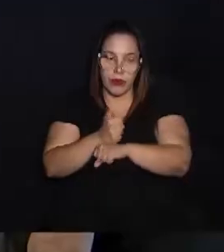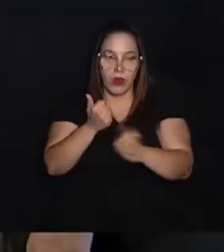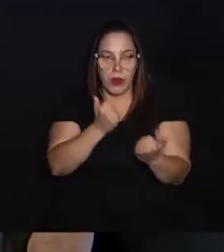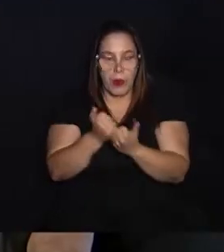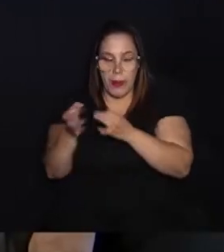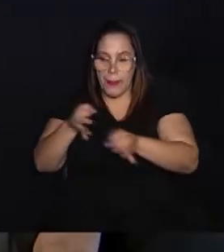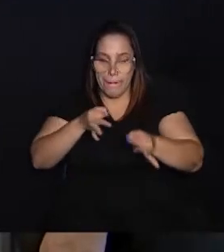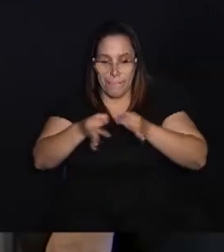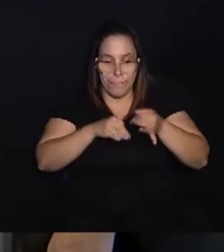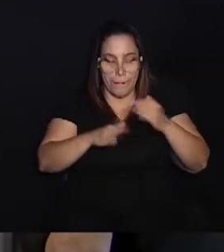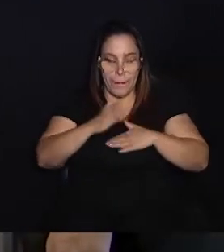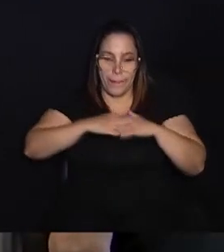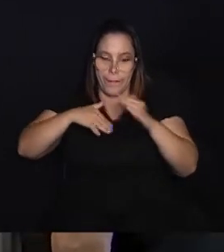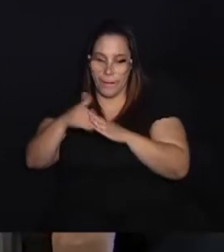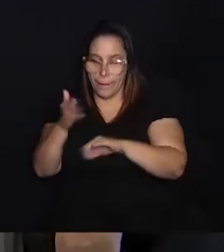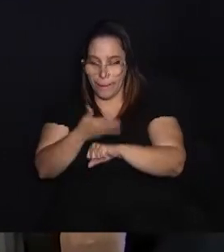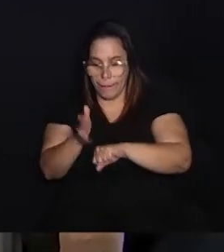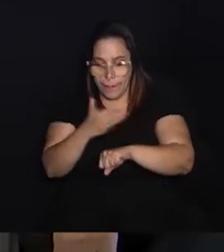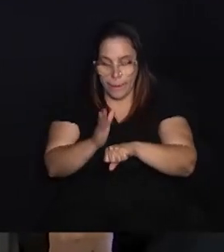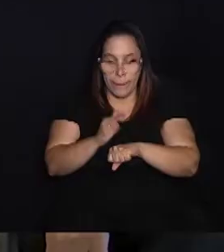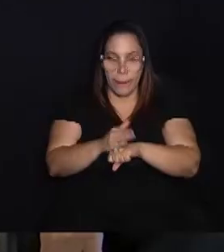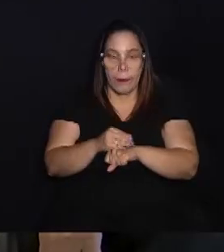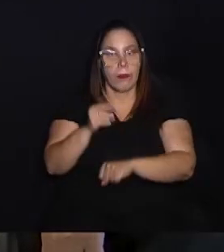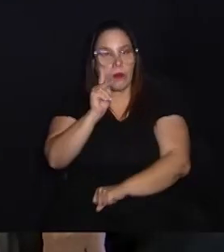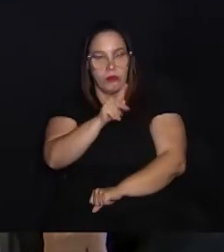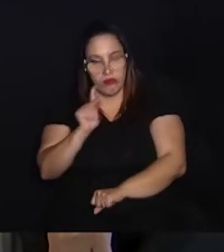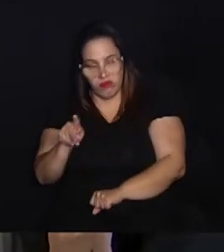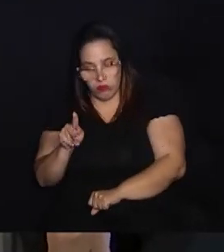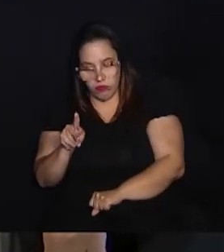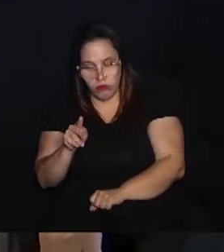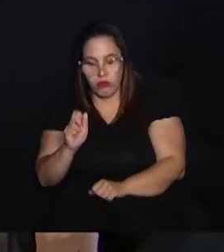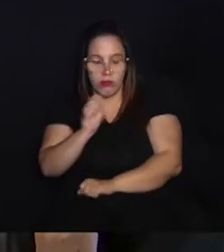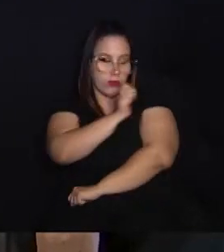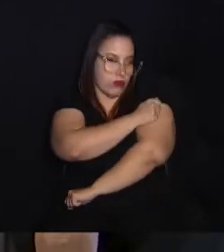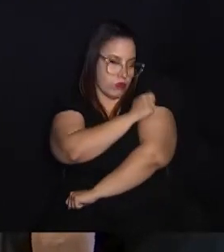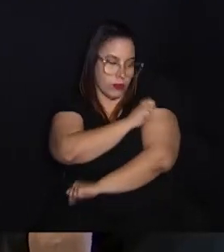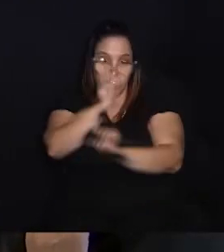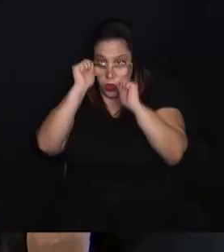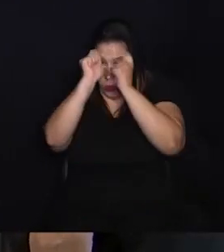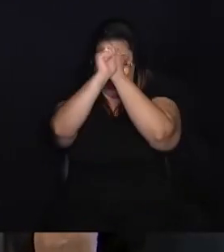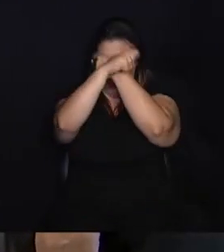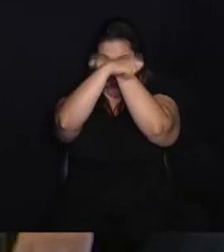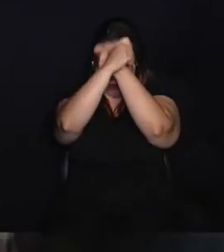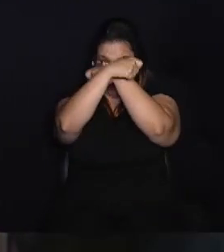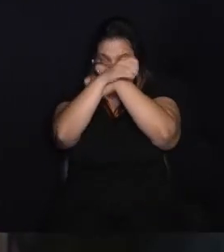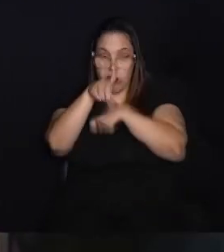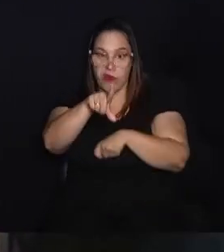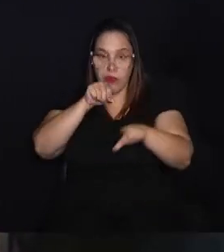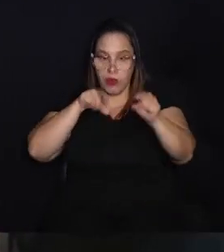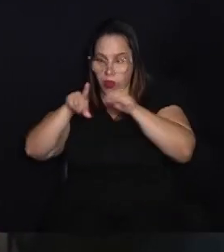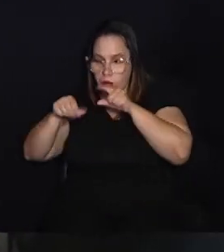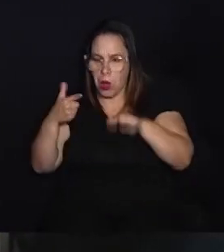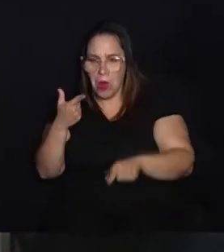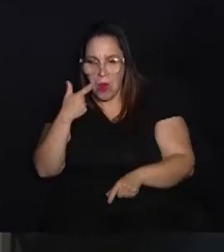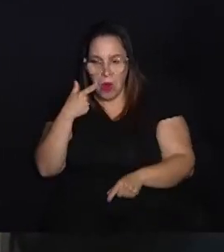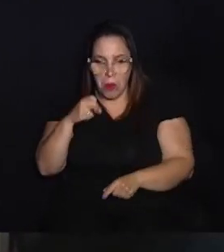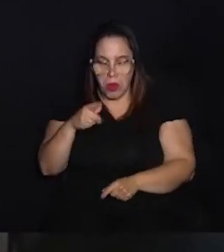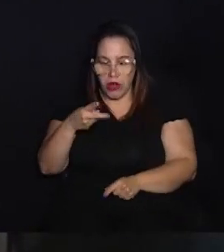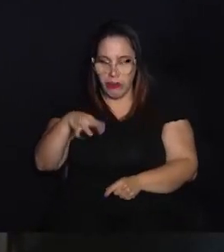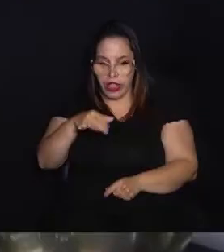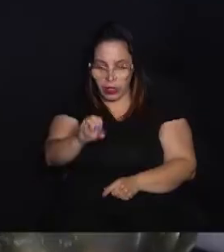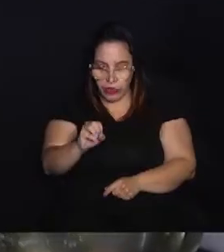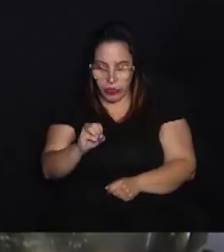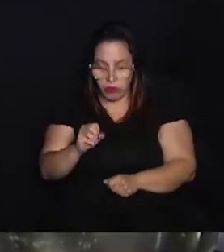teórico e prático, é ministrada por professores e alunos da PUC Campinas. A escolha de focar em panificação